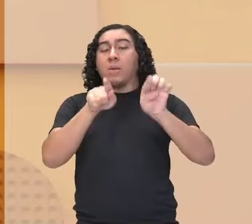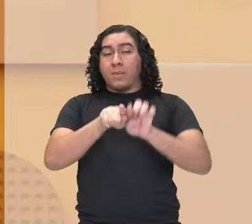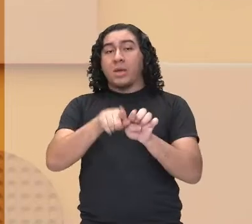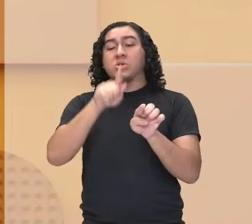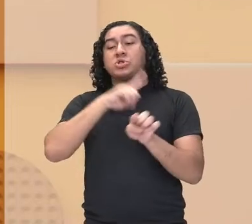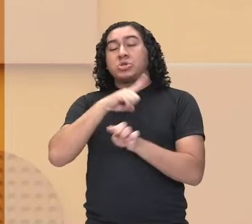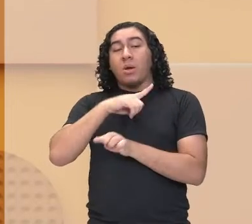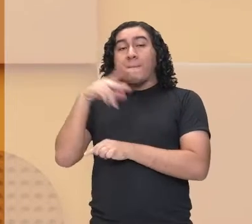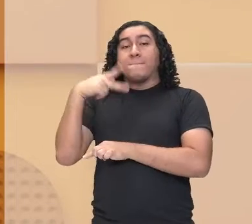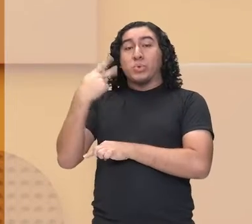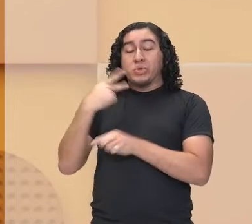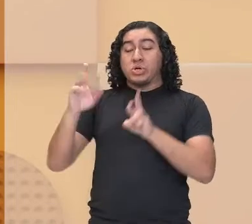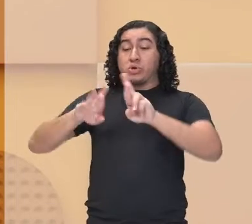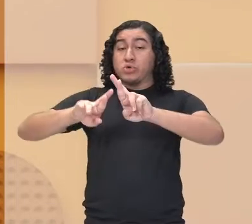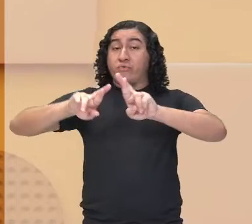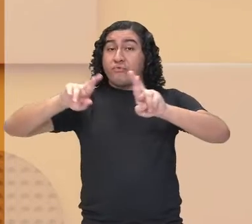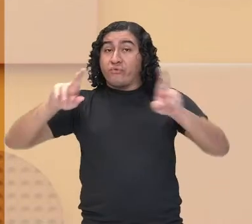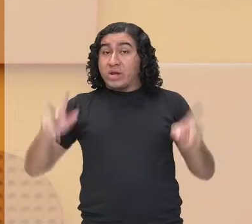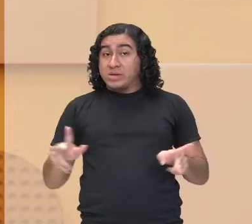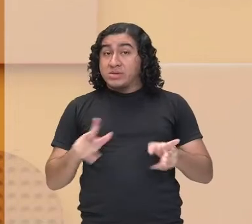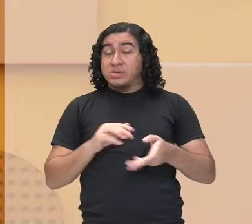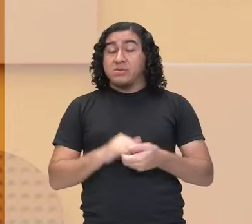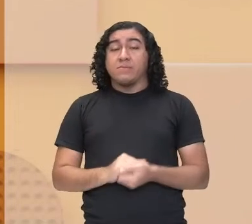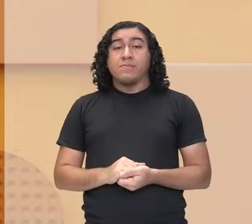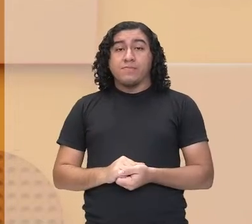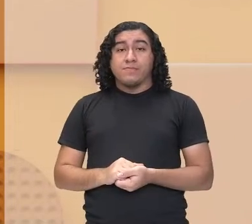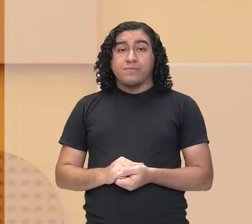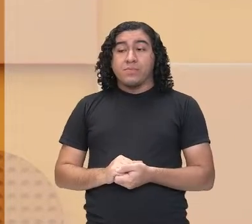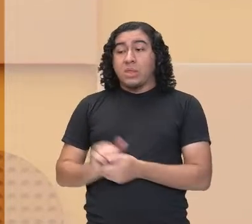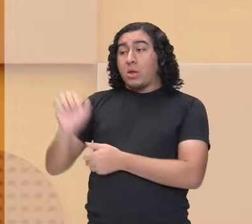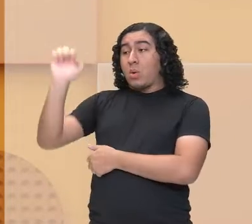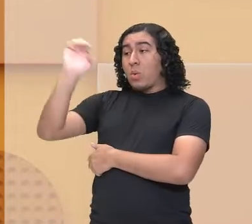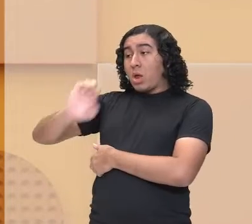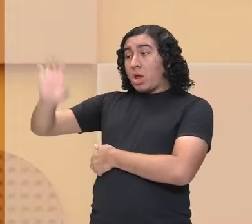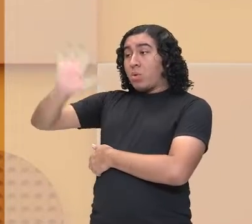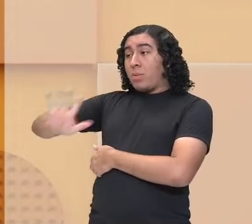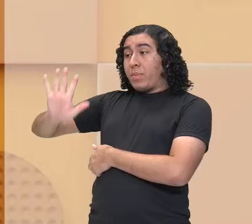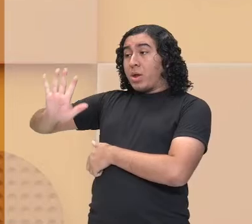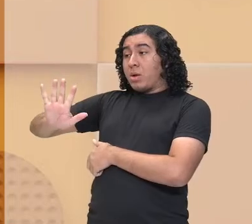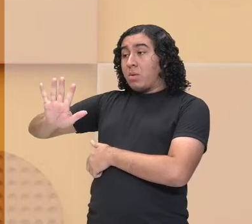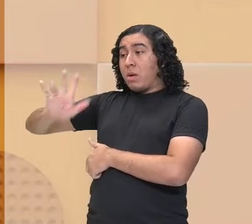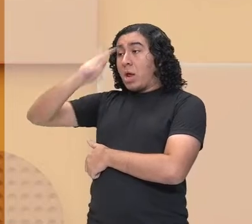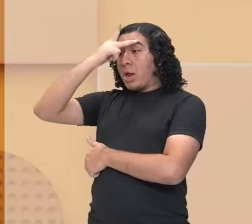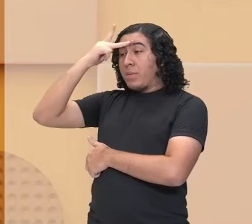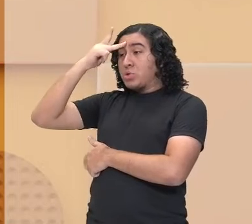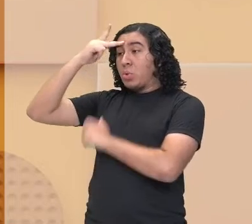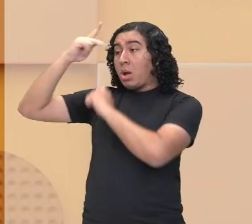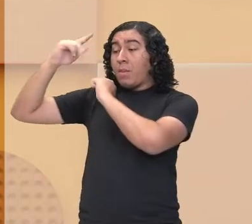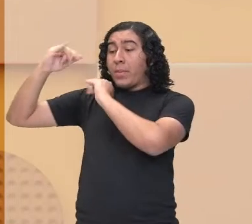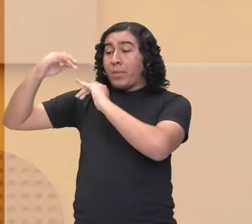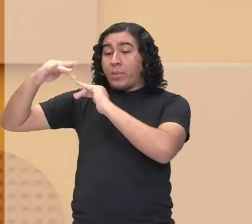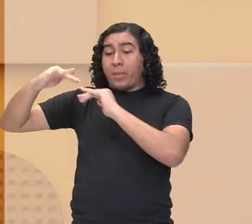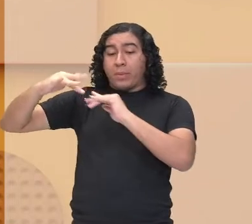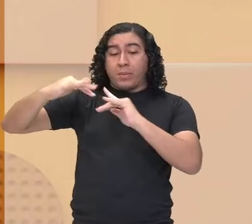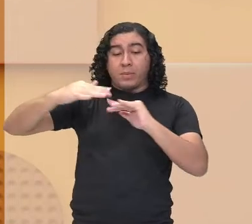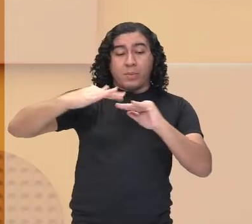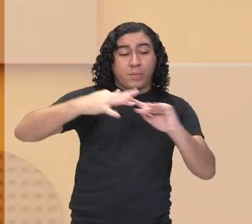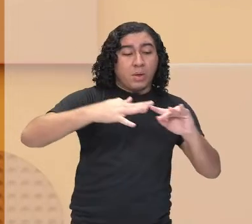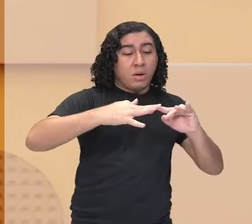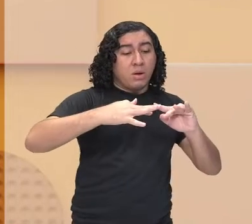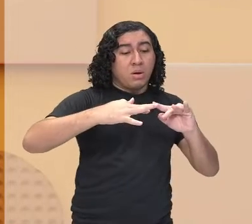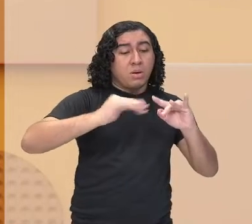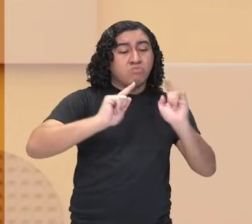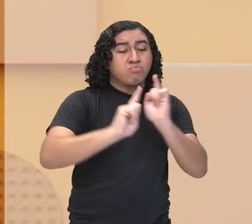política bastante distinta. Então, à medida que os europeus chegam e não encontram reflexo da sua